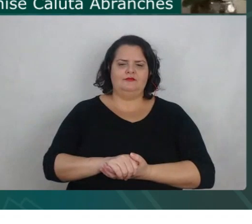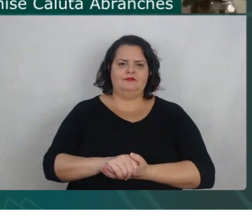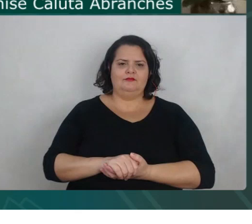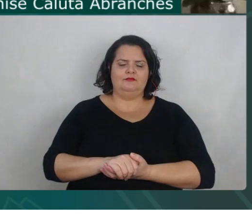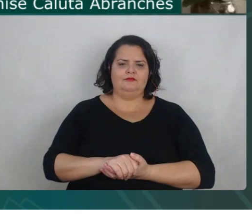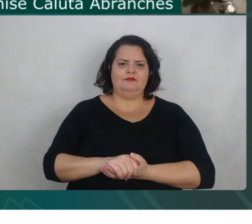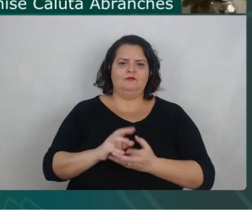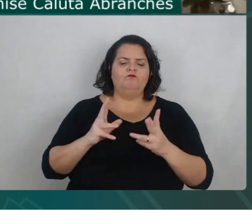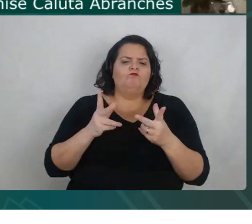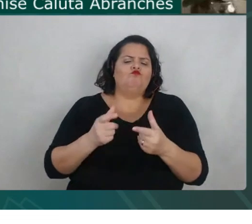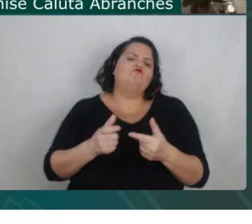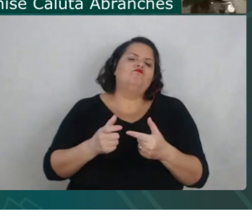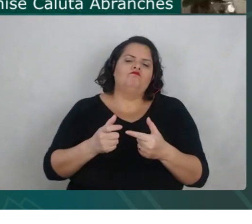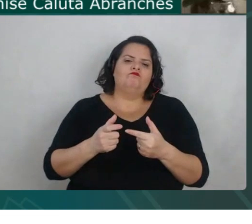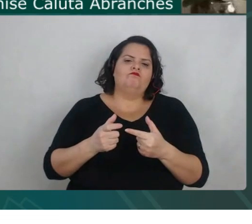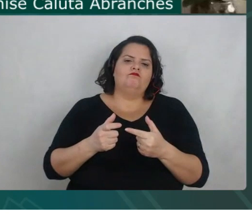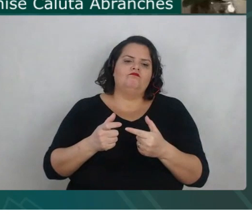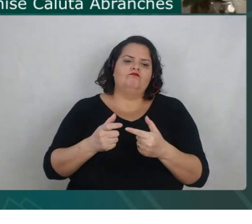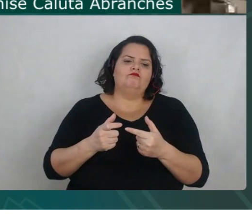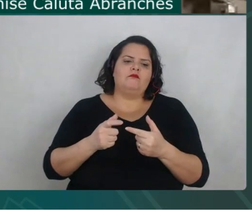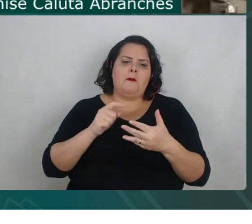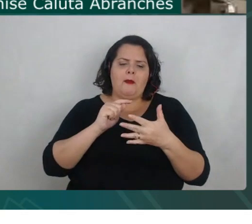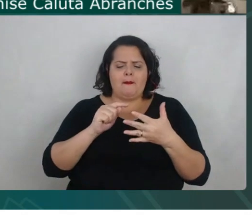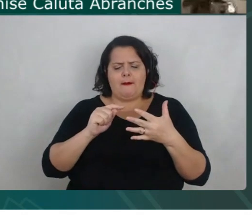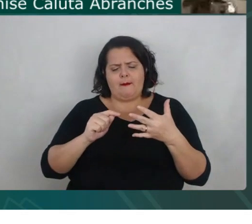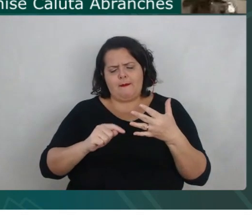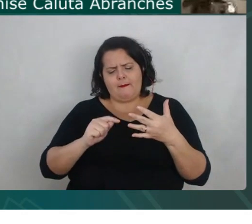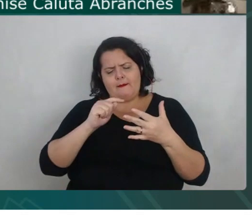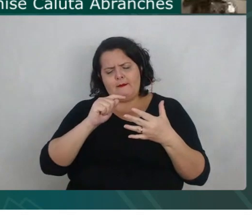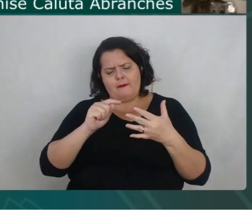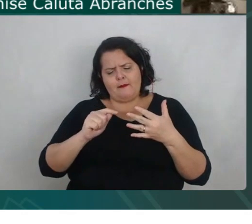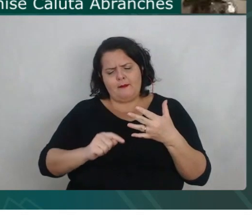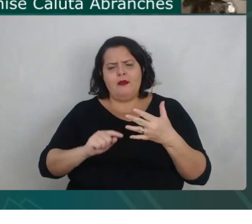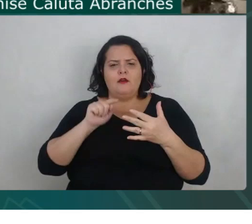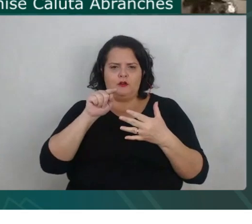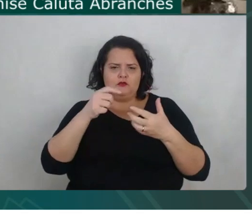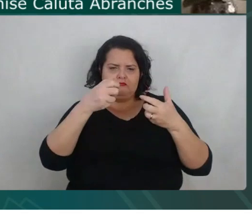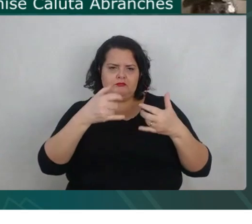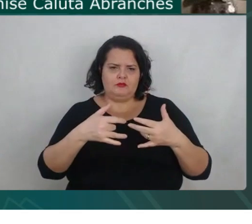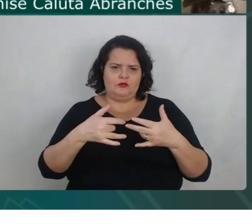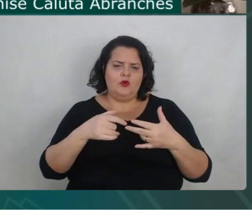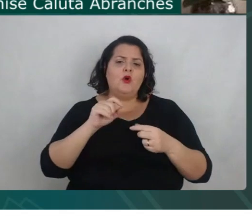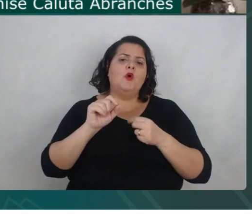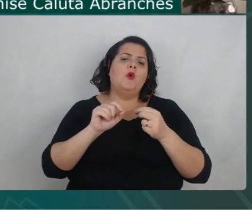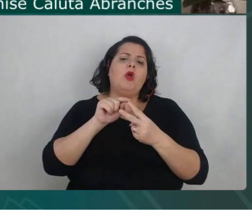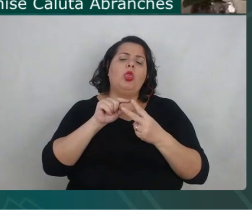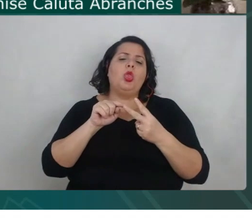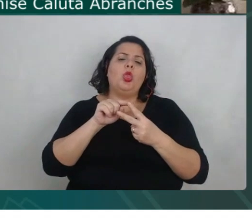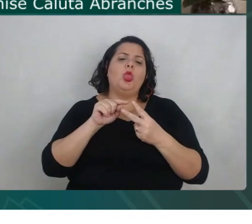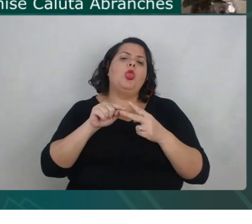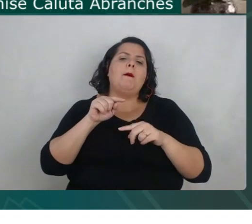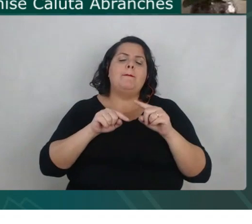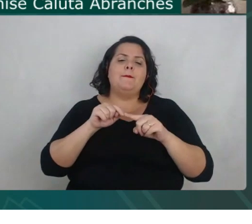de todas as opções que você colocou, você consegue elencar assim os dois produtos